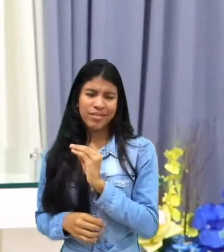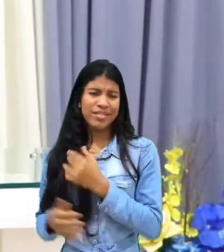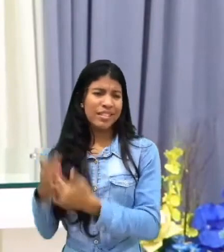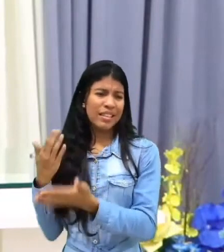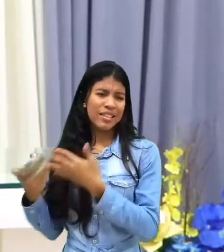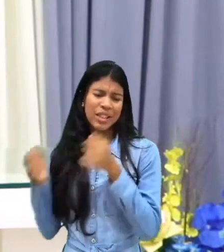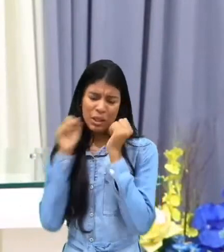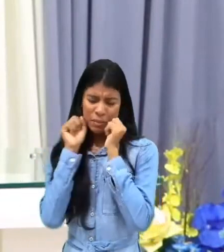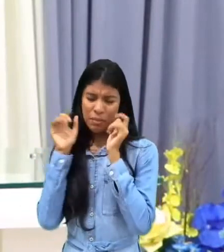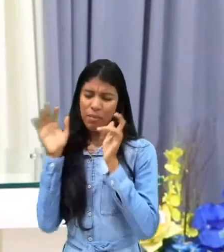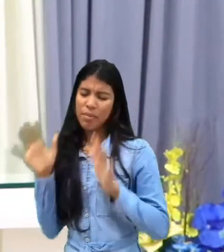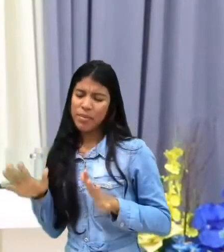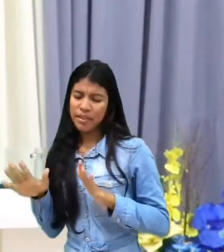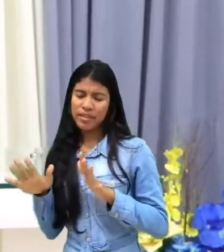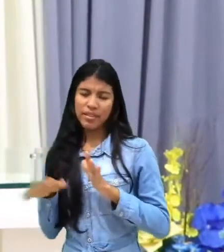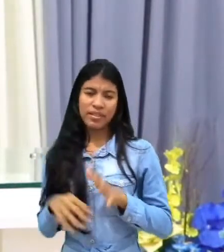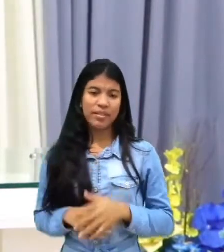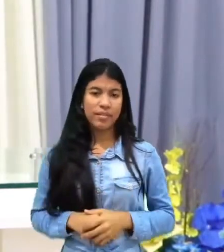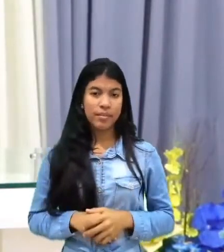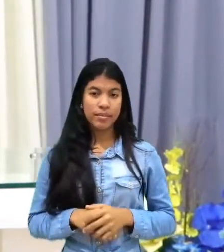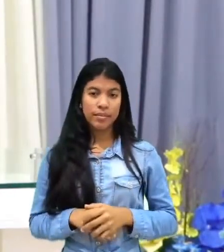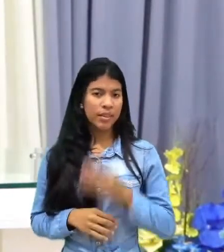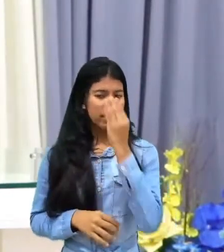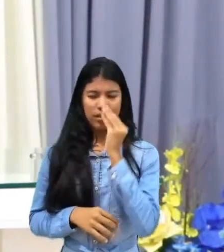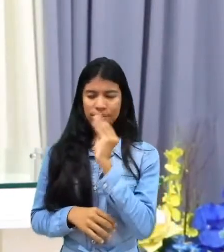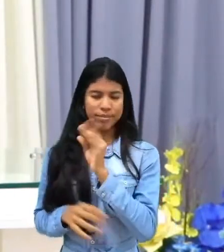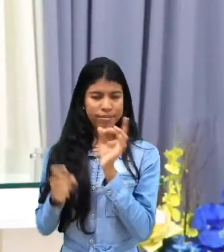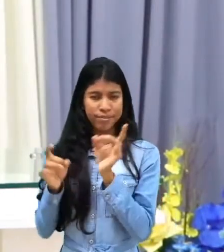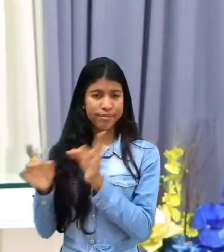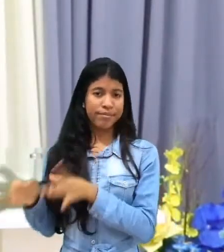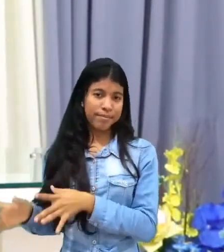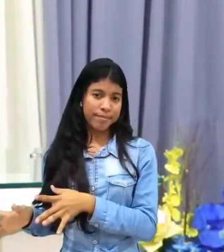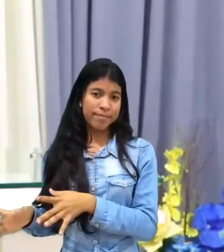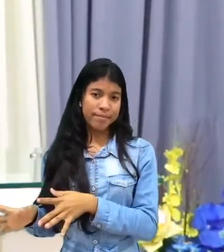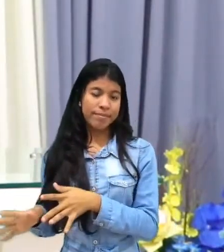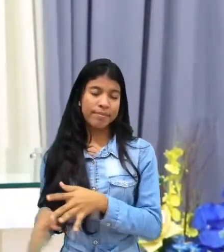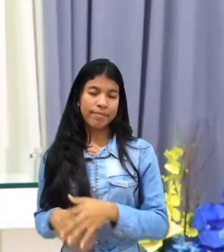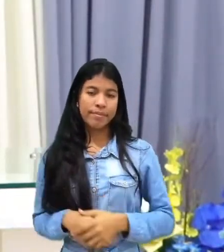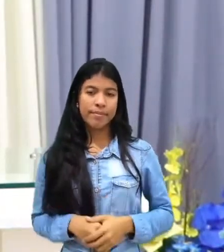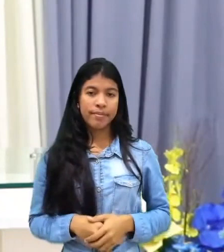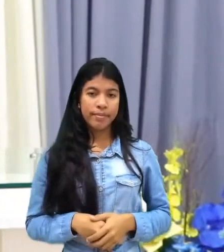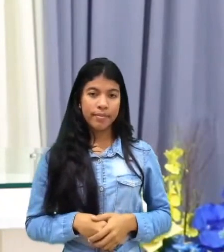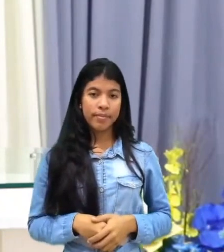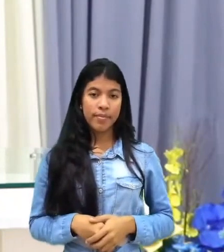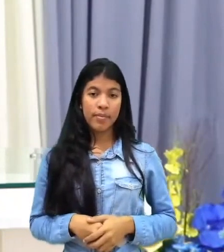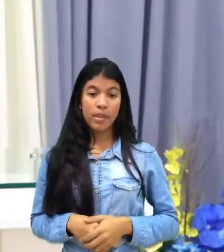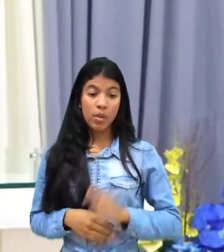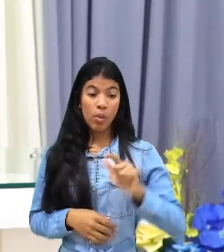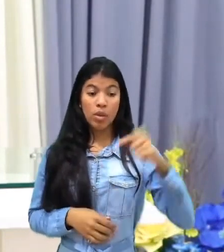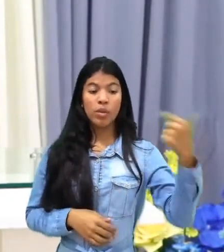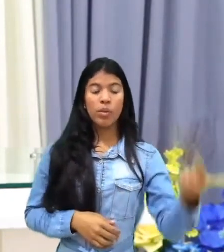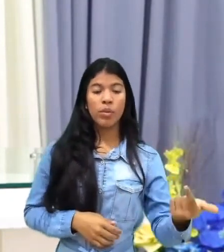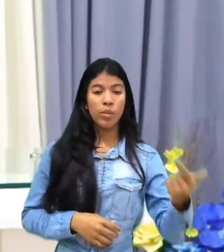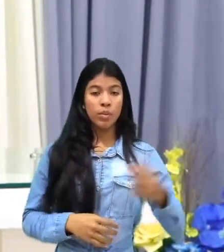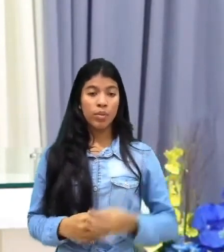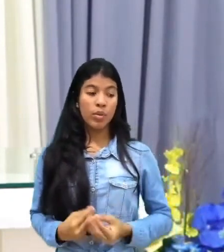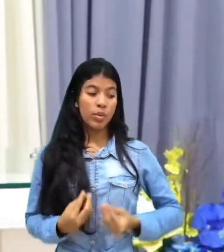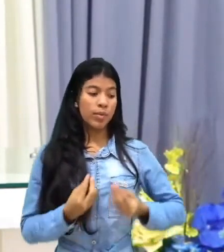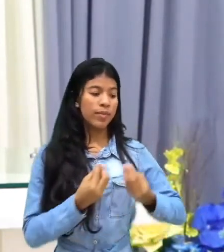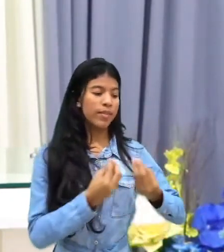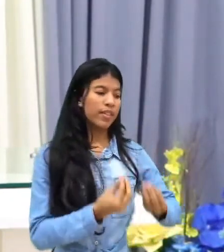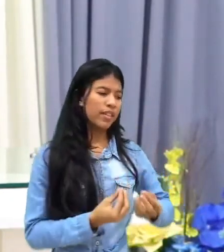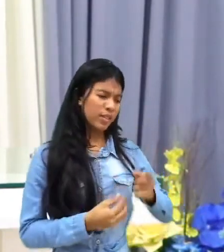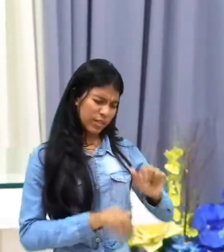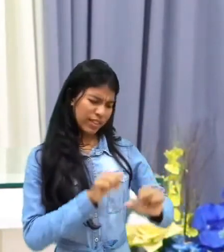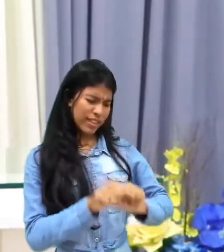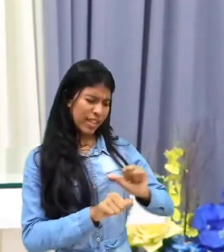de primogenitura, para bênção e essa. Não estava ligando para isso. Quando o outro oferece, você quer trocar este prato de comida